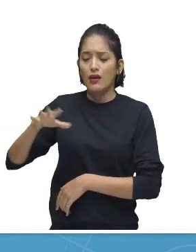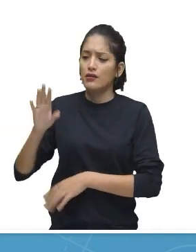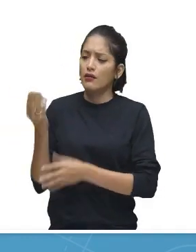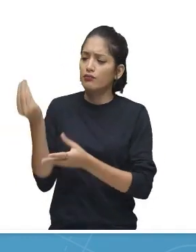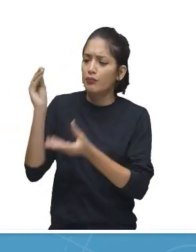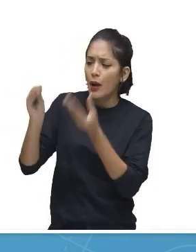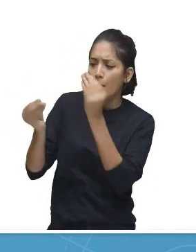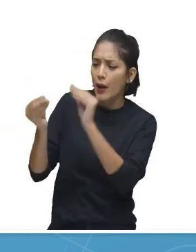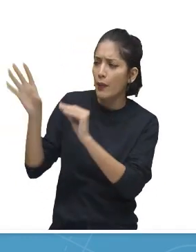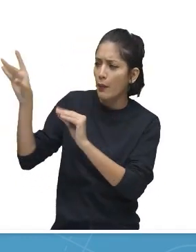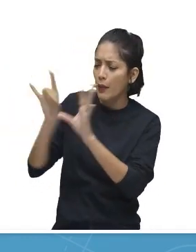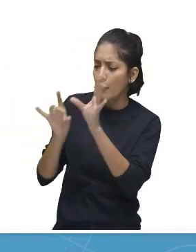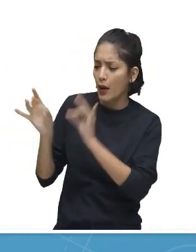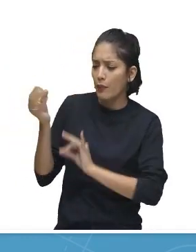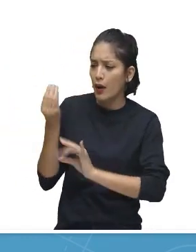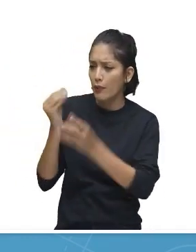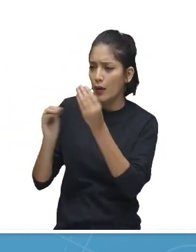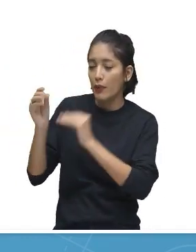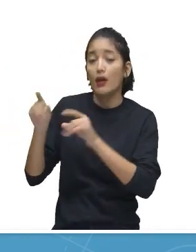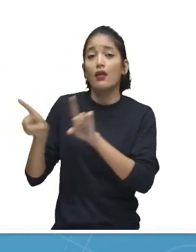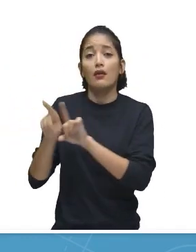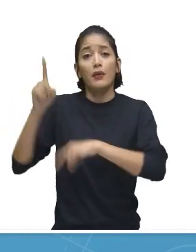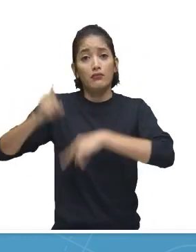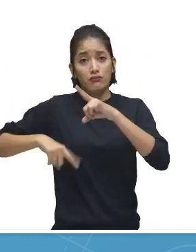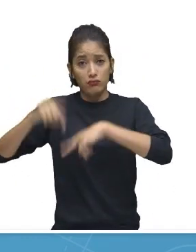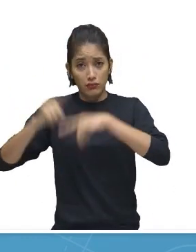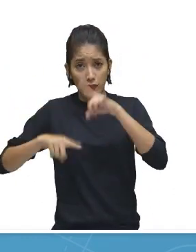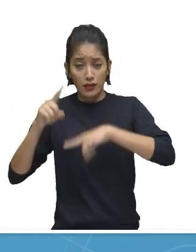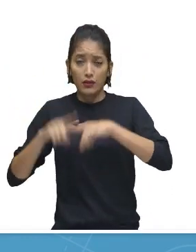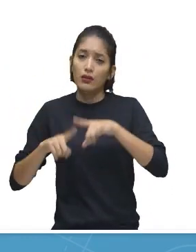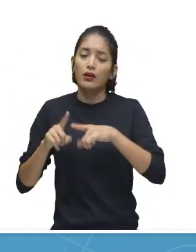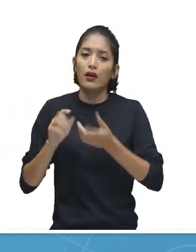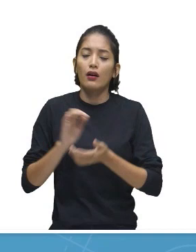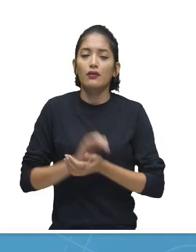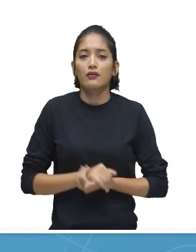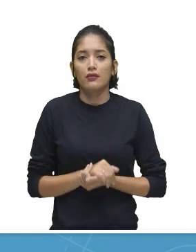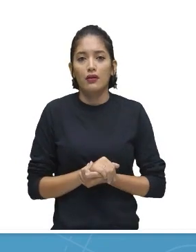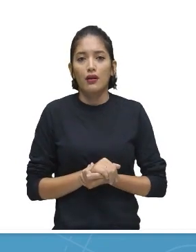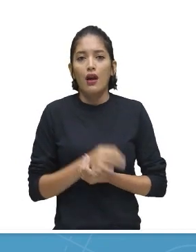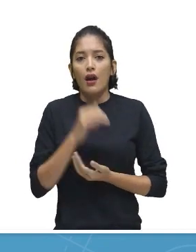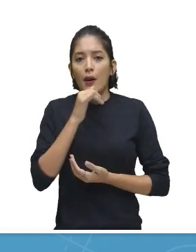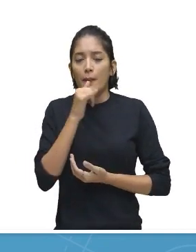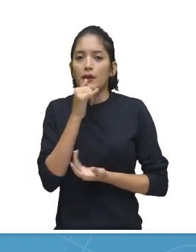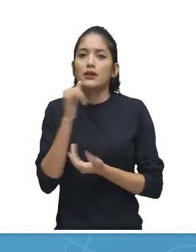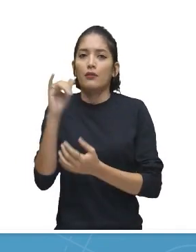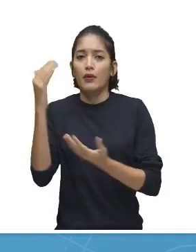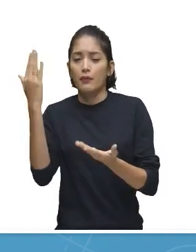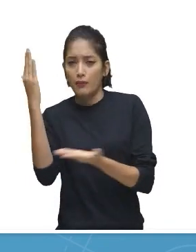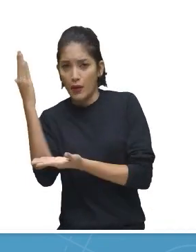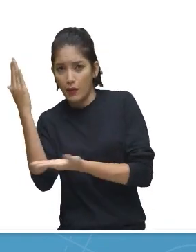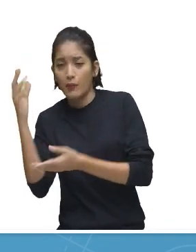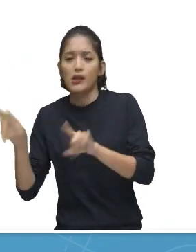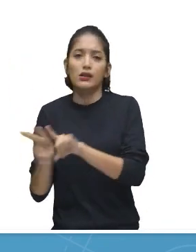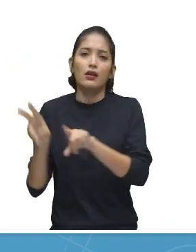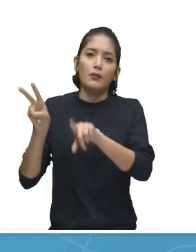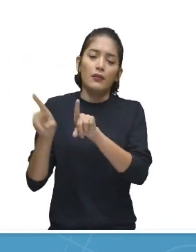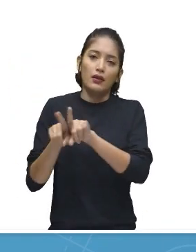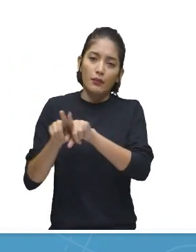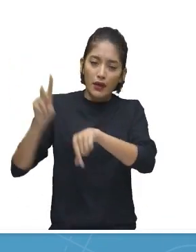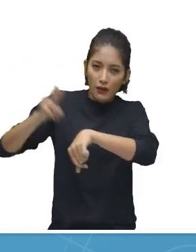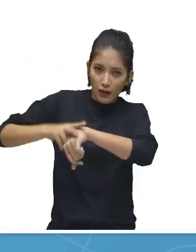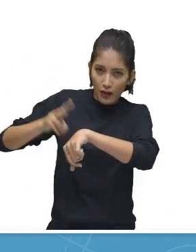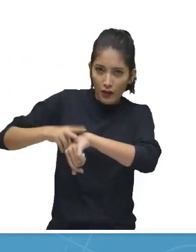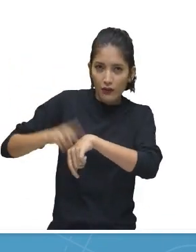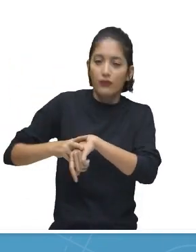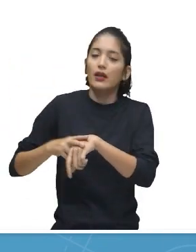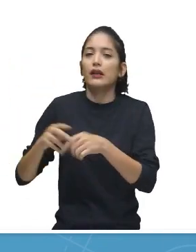na pintura, ele pega objetos, ele prega ali pedaços de madeira, de vidro, de utensílios